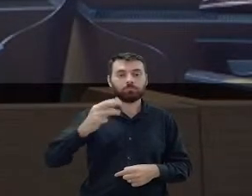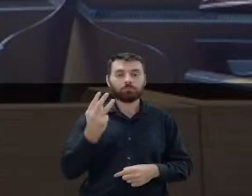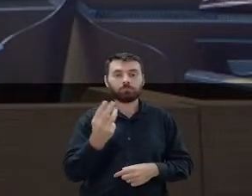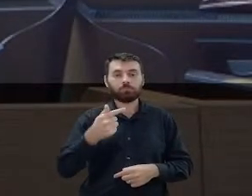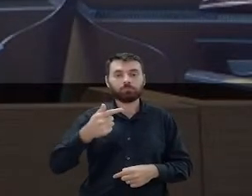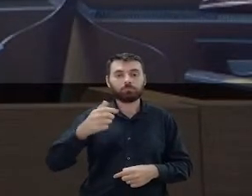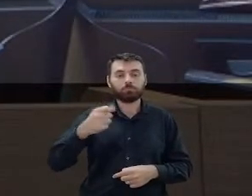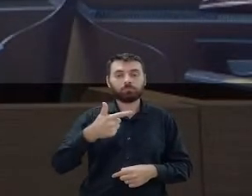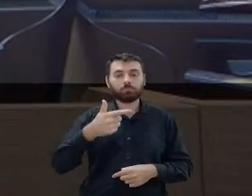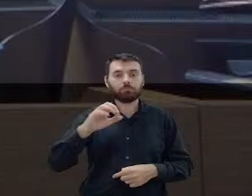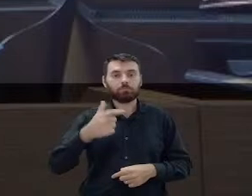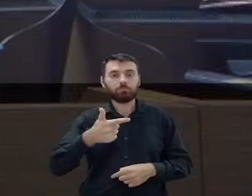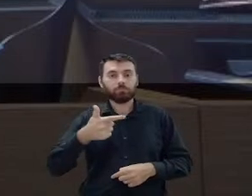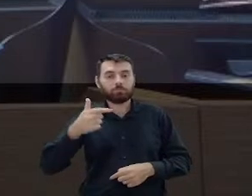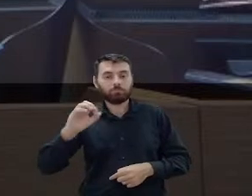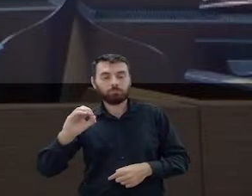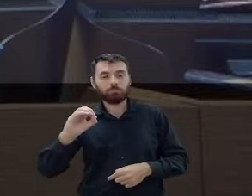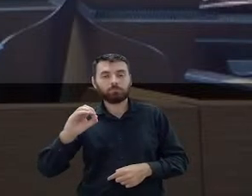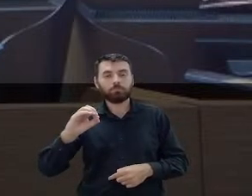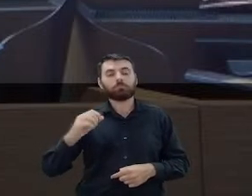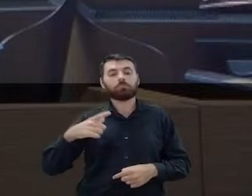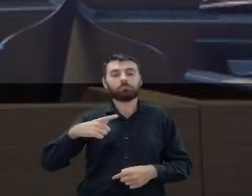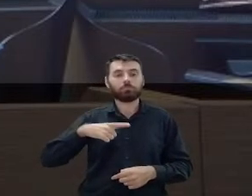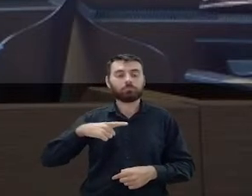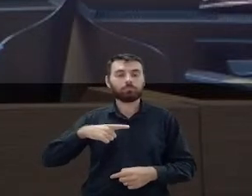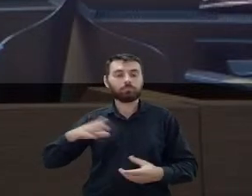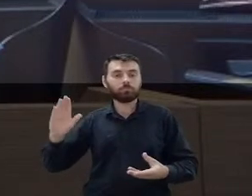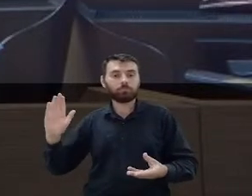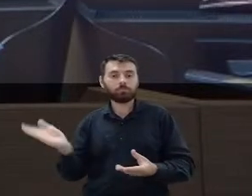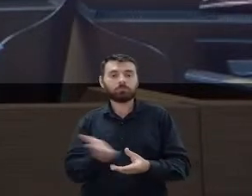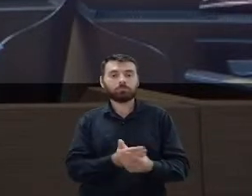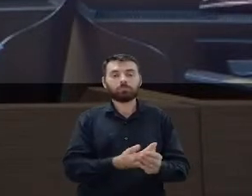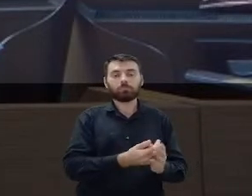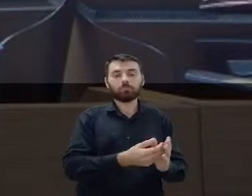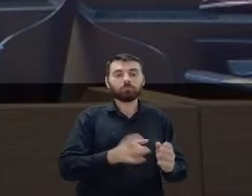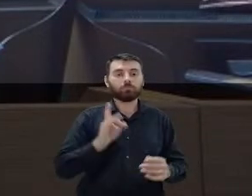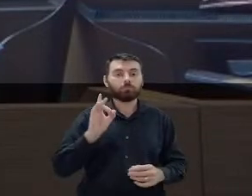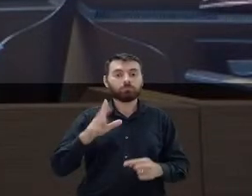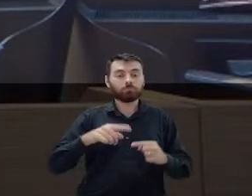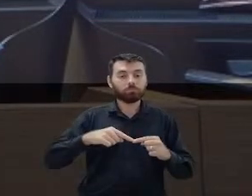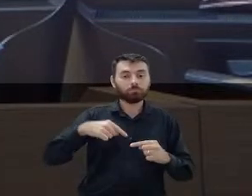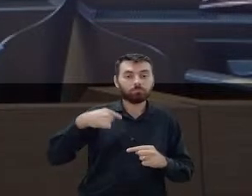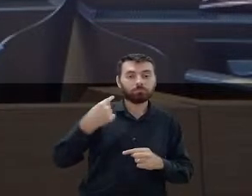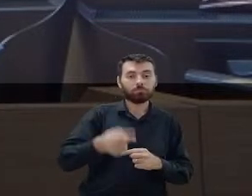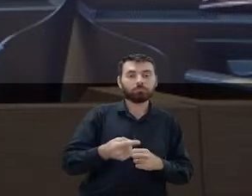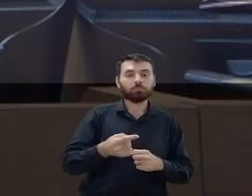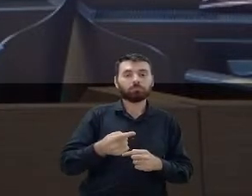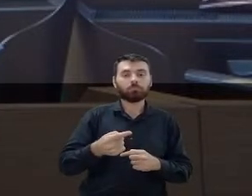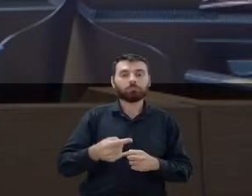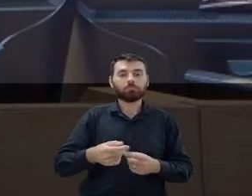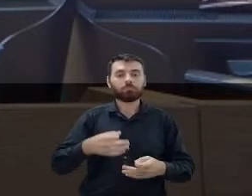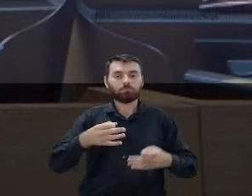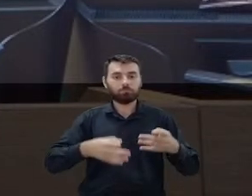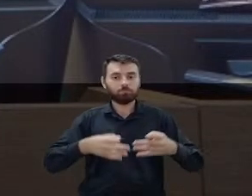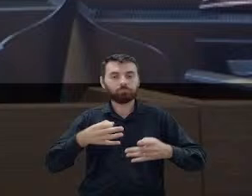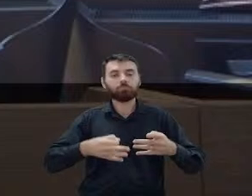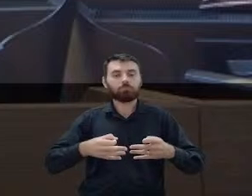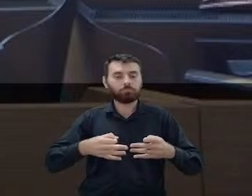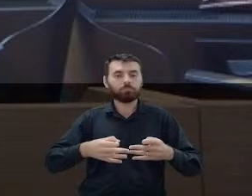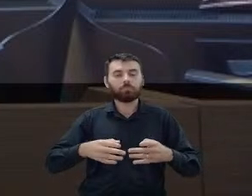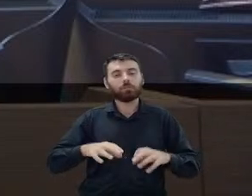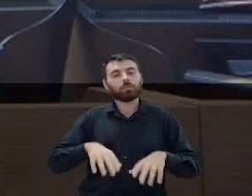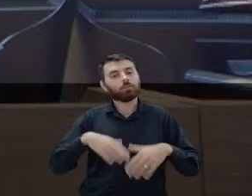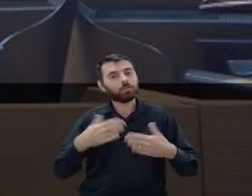2493-78-2020, a respectiva execução somente poderá ocorrer após o trânsito julgado da referida ação. Por isso é que eu